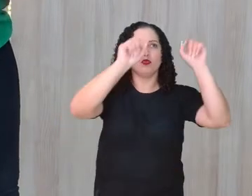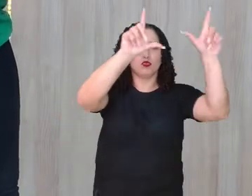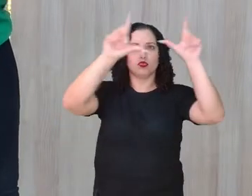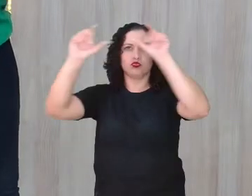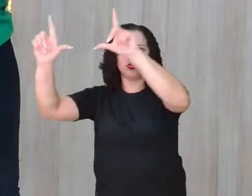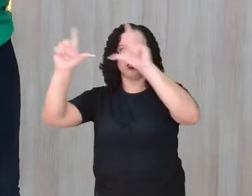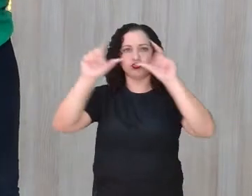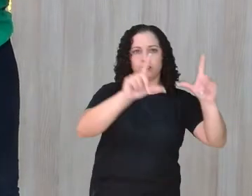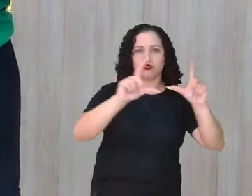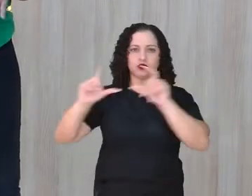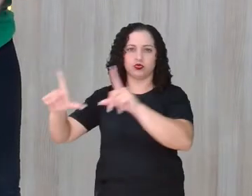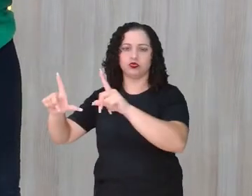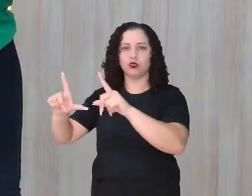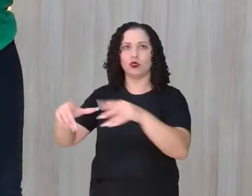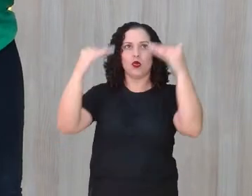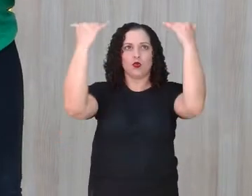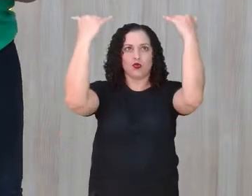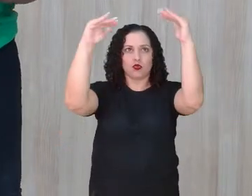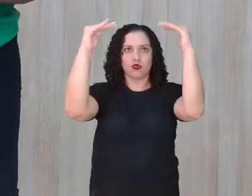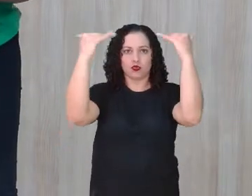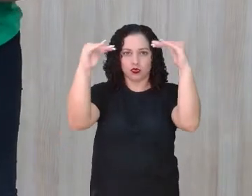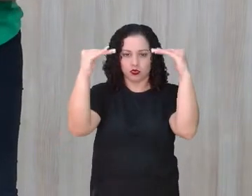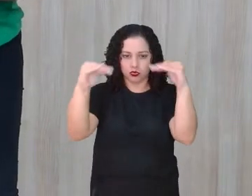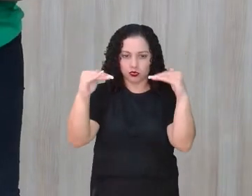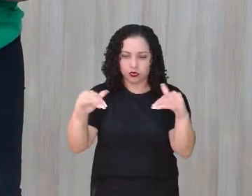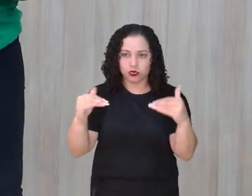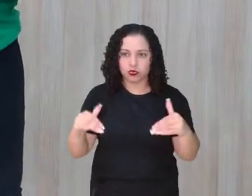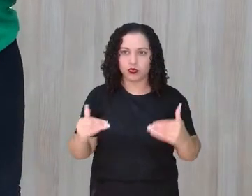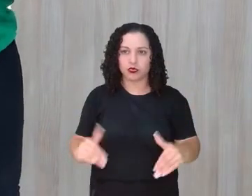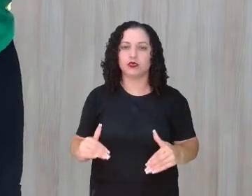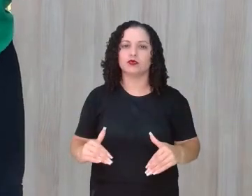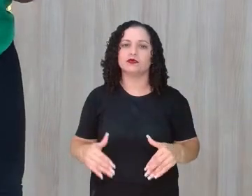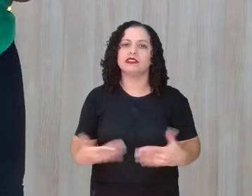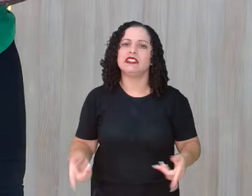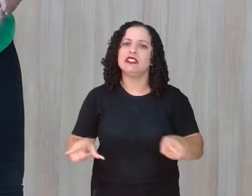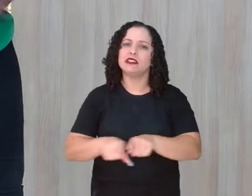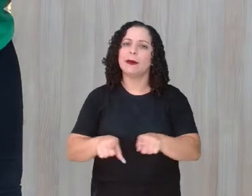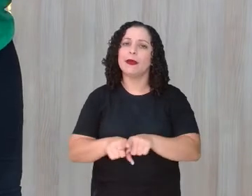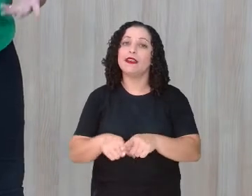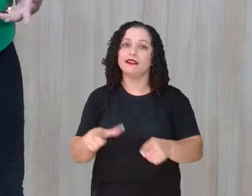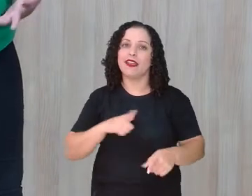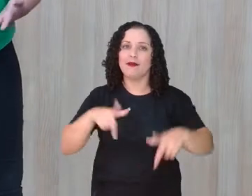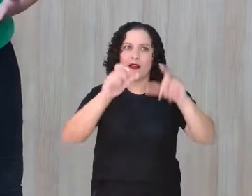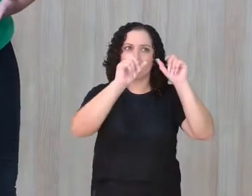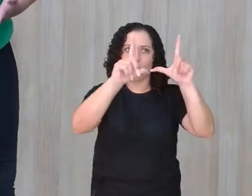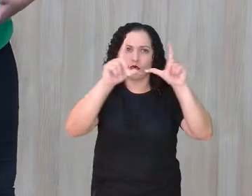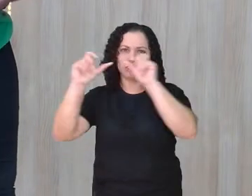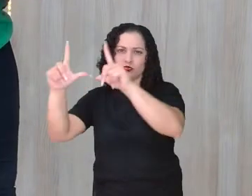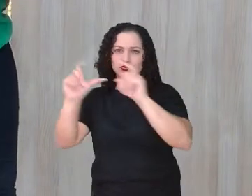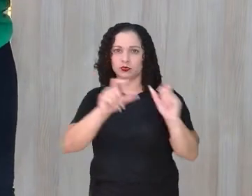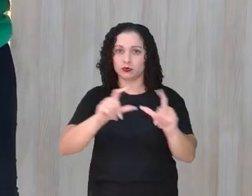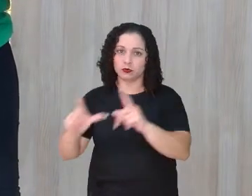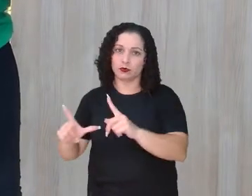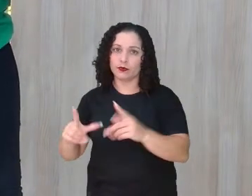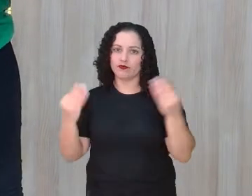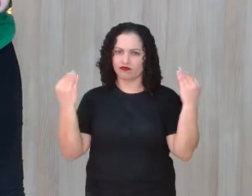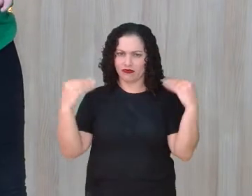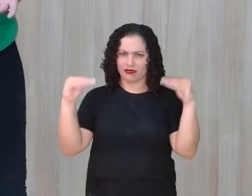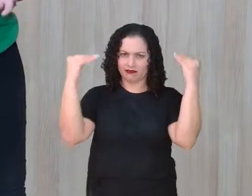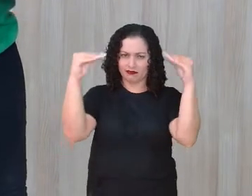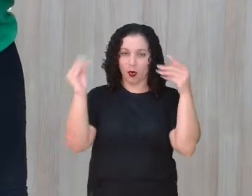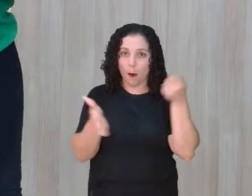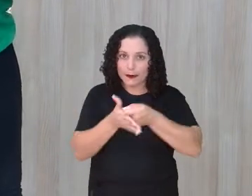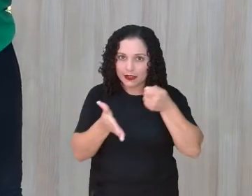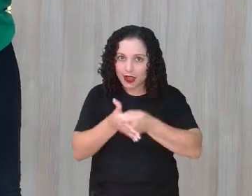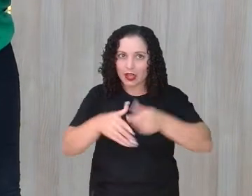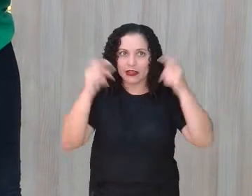parágrafos que desenvolvem aí a notícia e qual é a imagem ilustrativa, se tem ou não tem. Professora, é obrigado ter